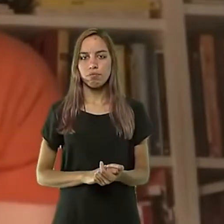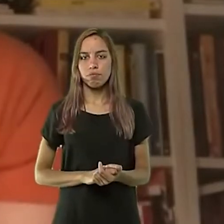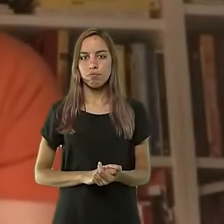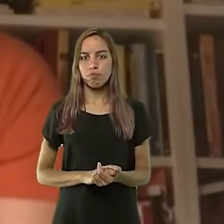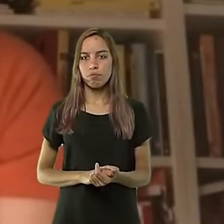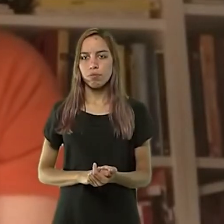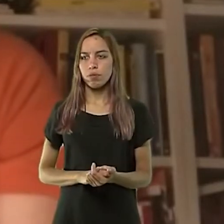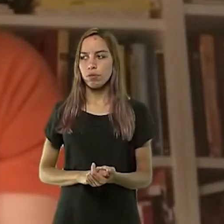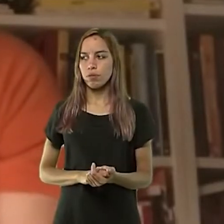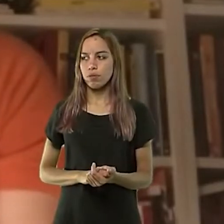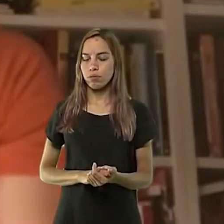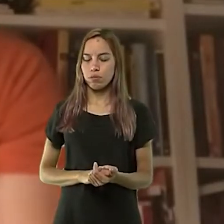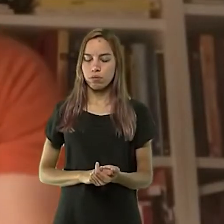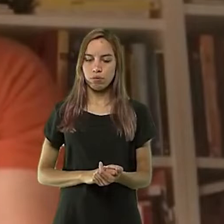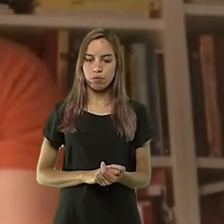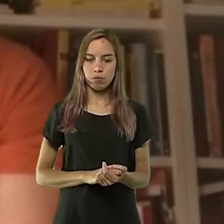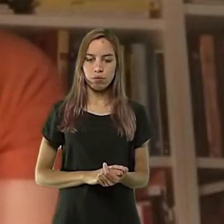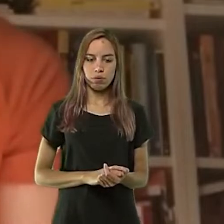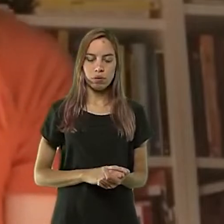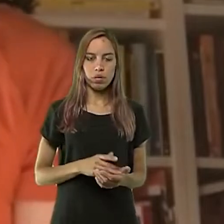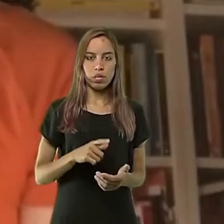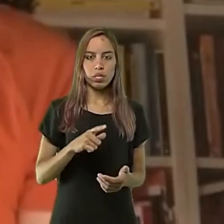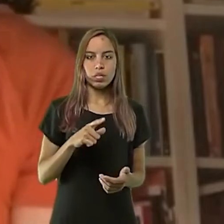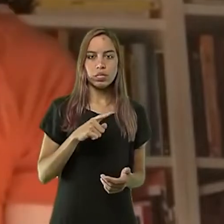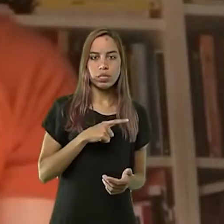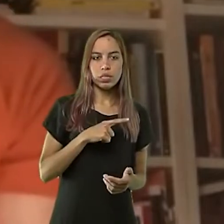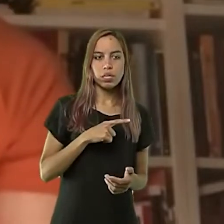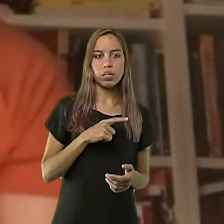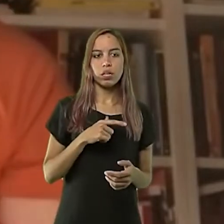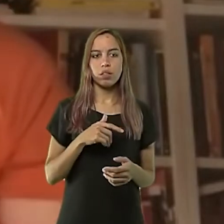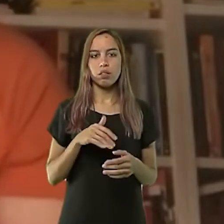tenha mais que ver com o próprio tempo, com os tempos em